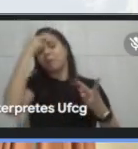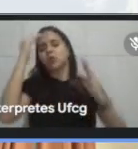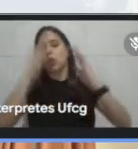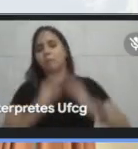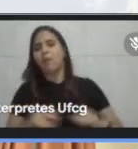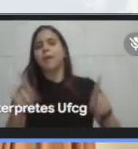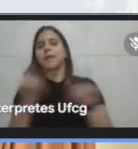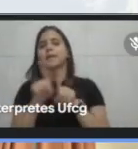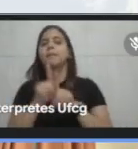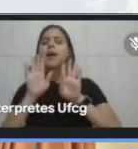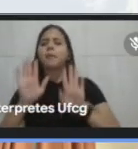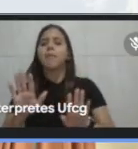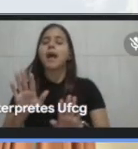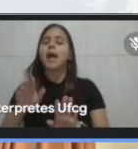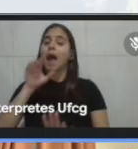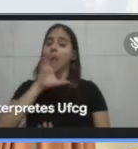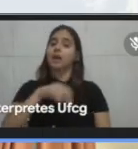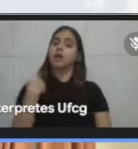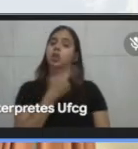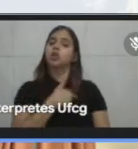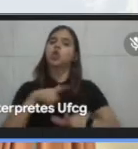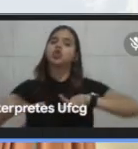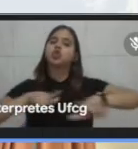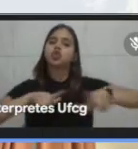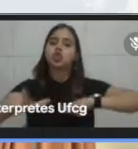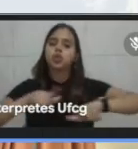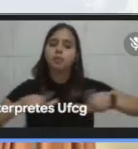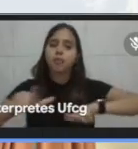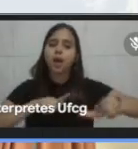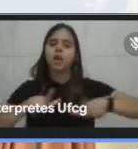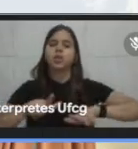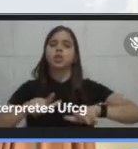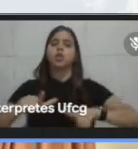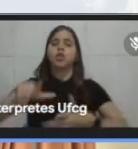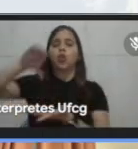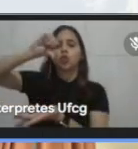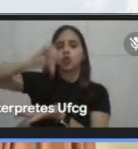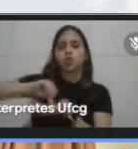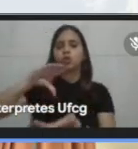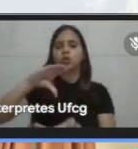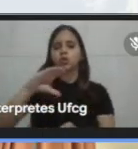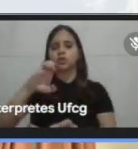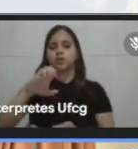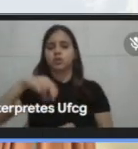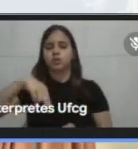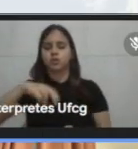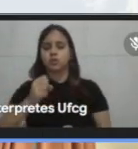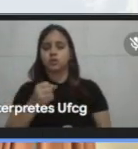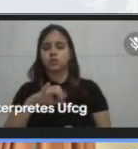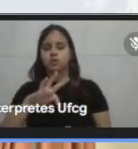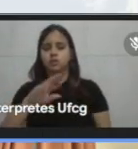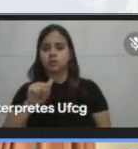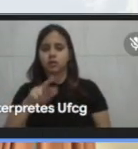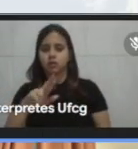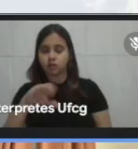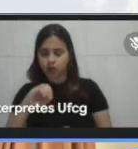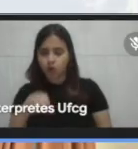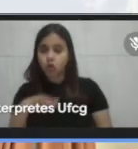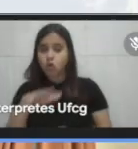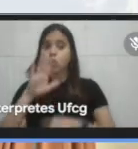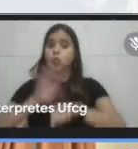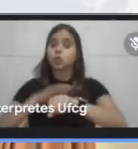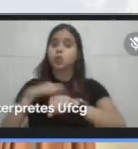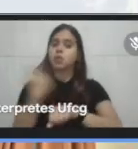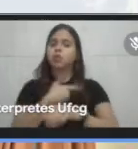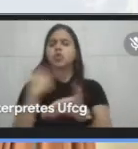aqui a gente vai trabalhar com setores censitários. Então, na época que a gente fez esse